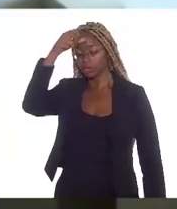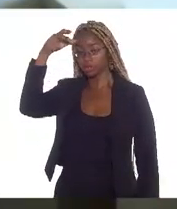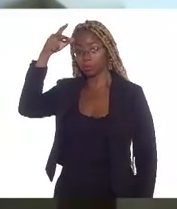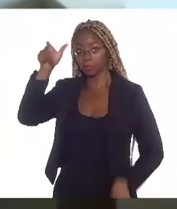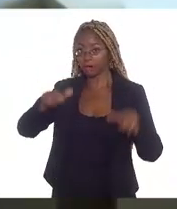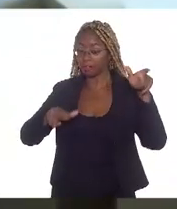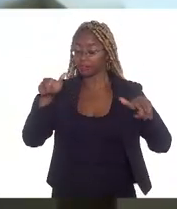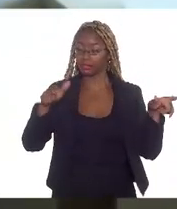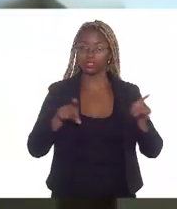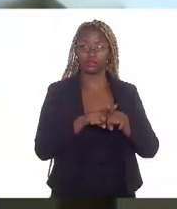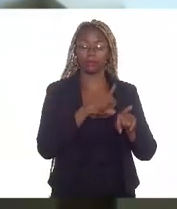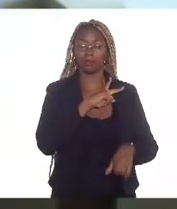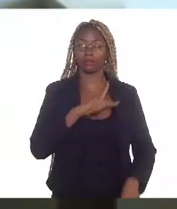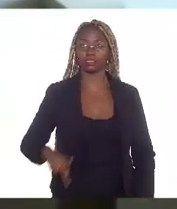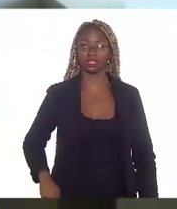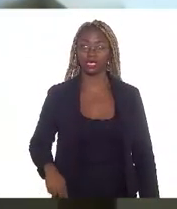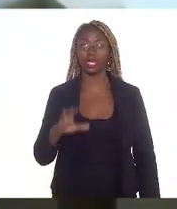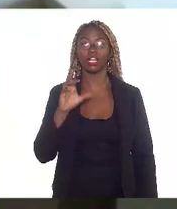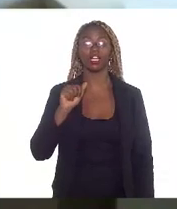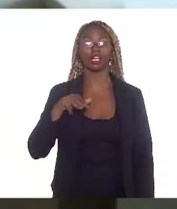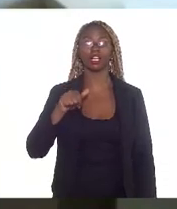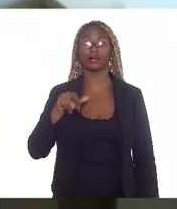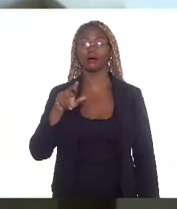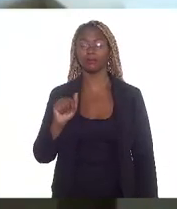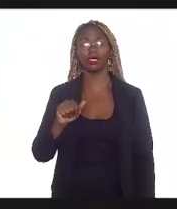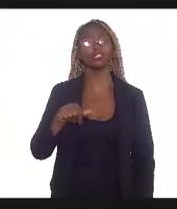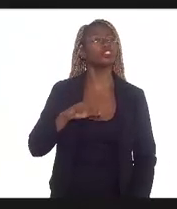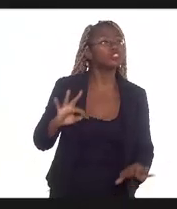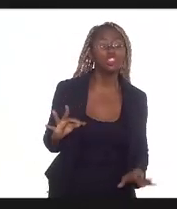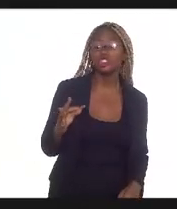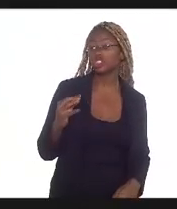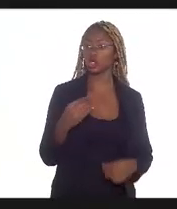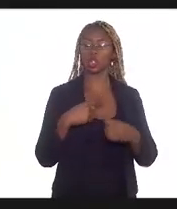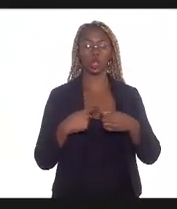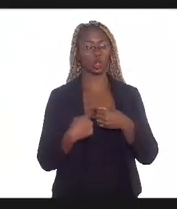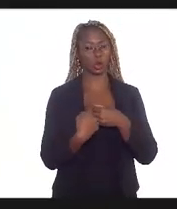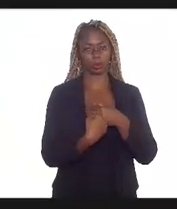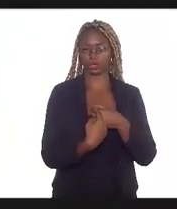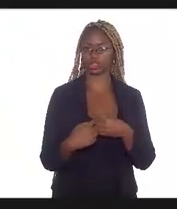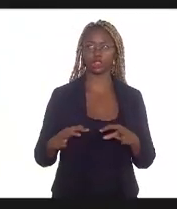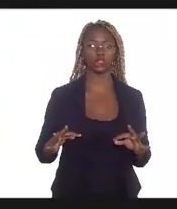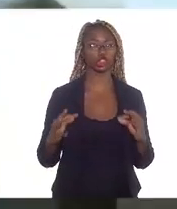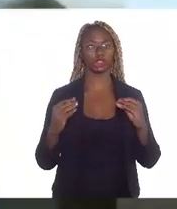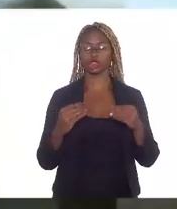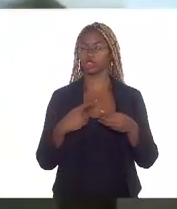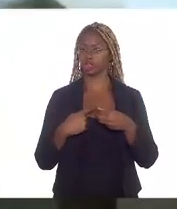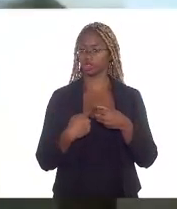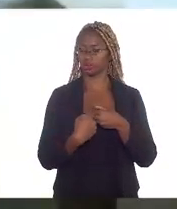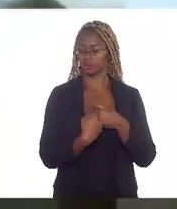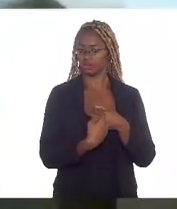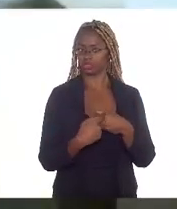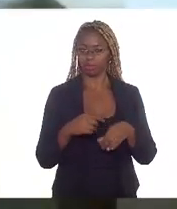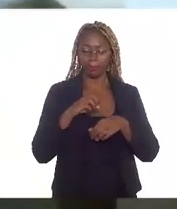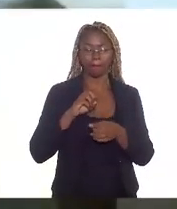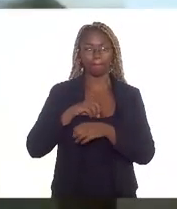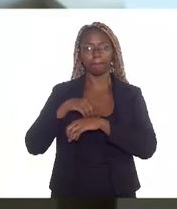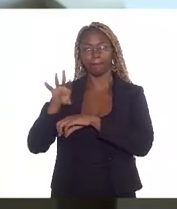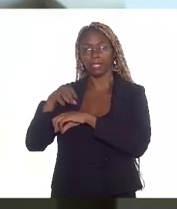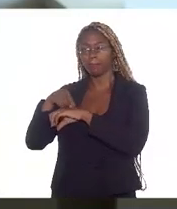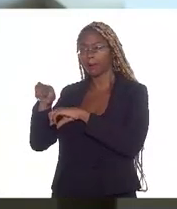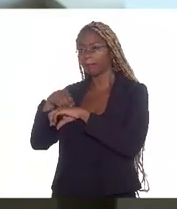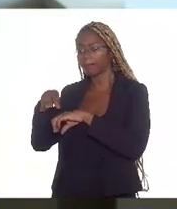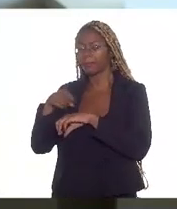câmaras dos 92 municípios. É bom, perfeito, deputado. 92 municípios. Excelente. Formalmente, com